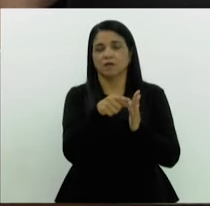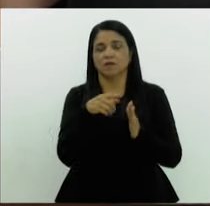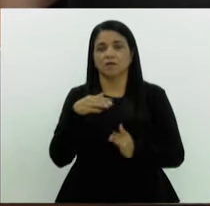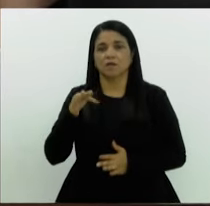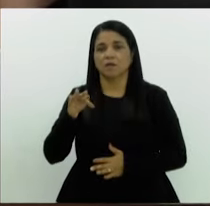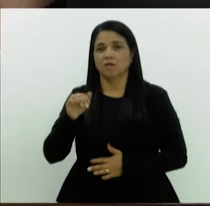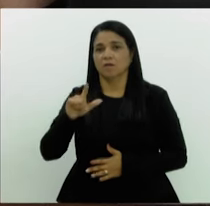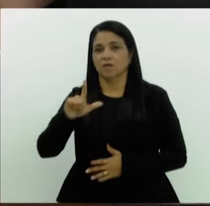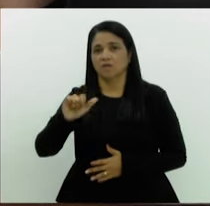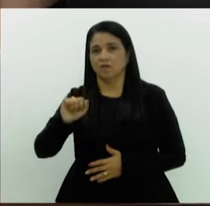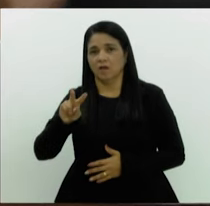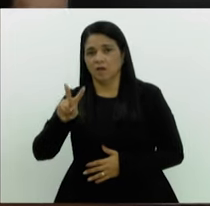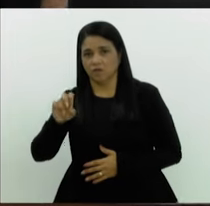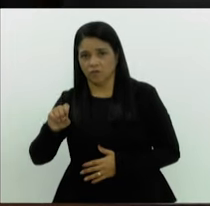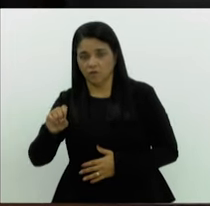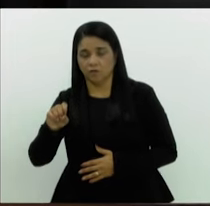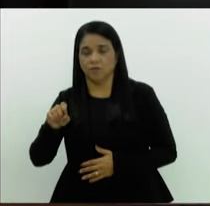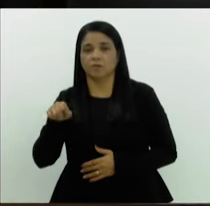Flávio Serafim,